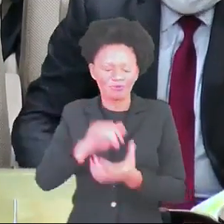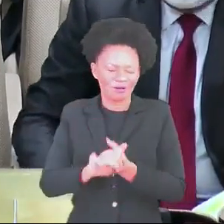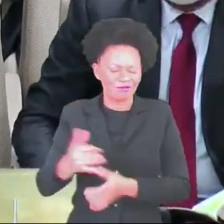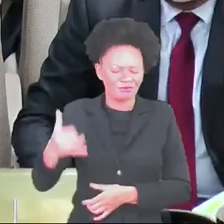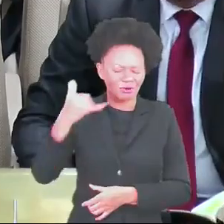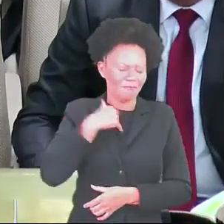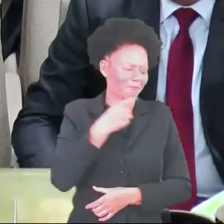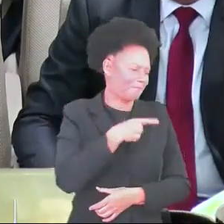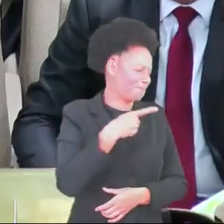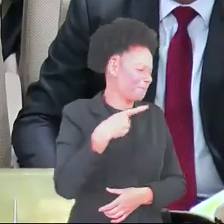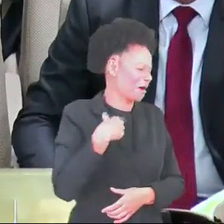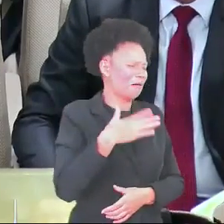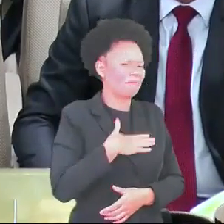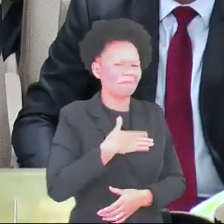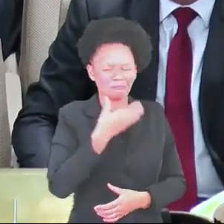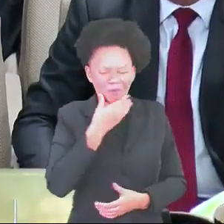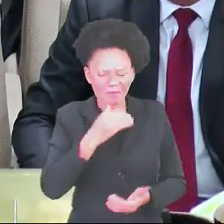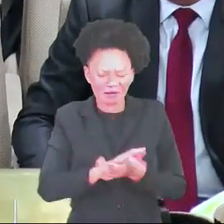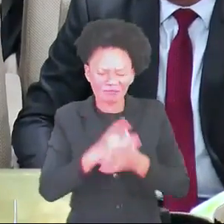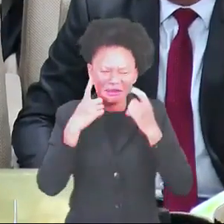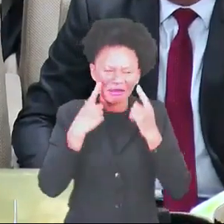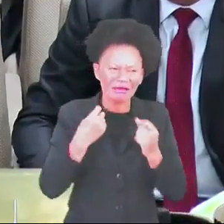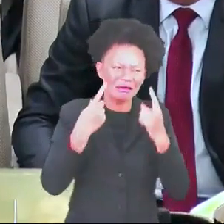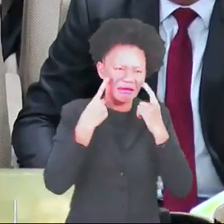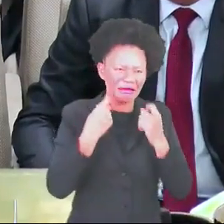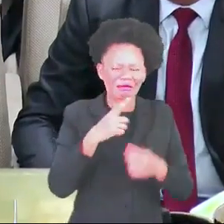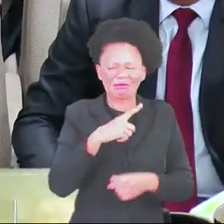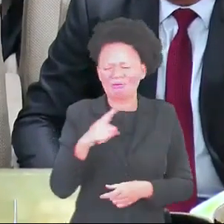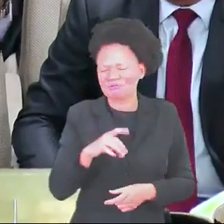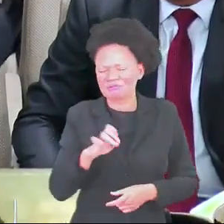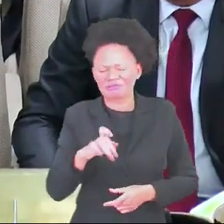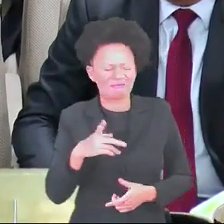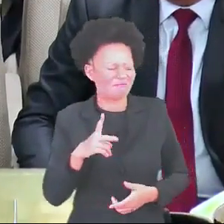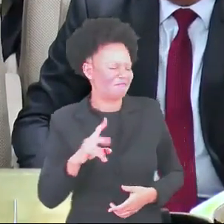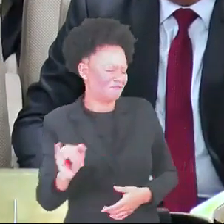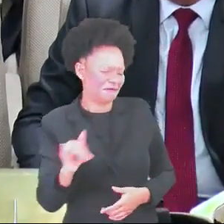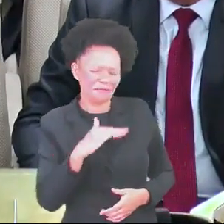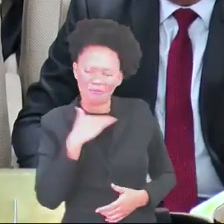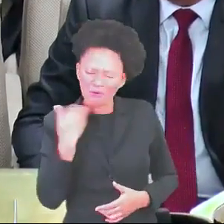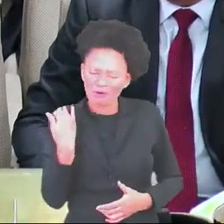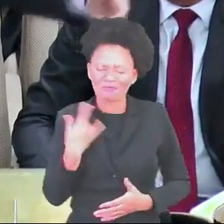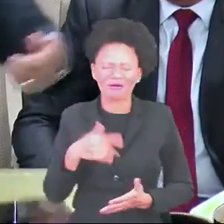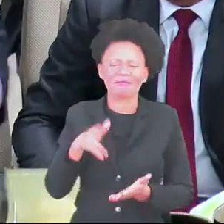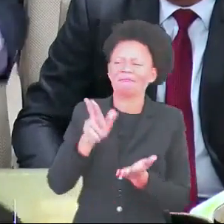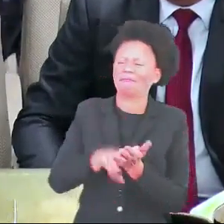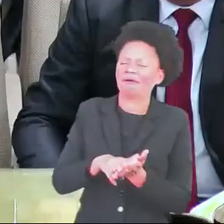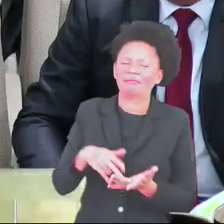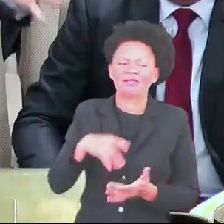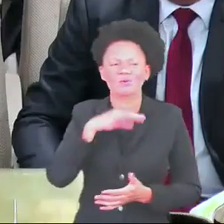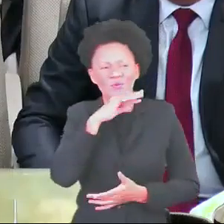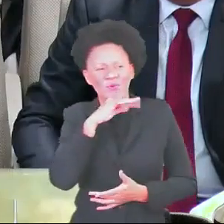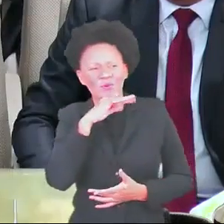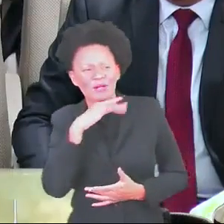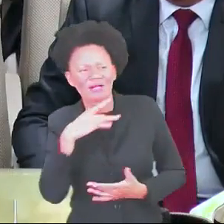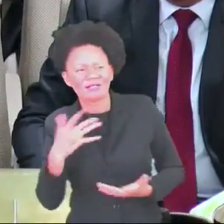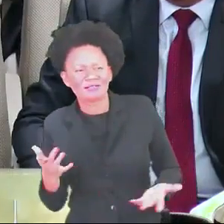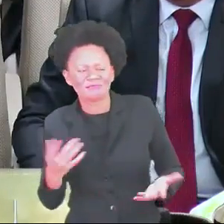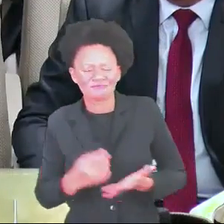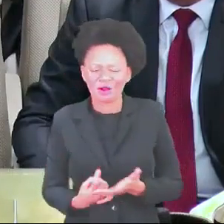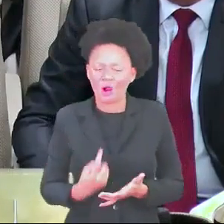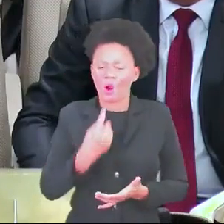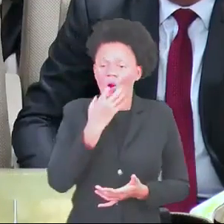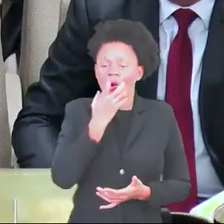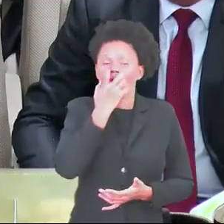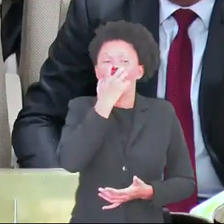pastor, meu marido lá chorando, o Zé vai ser internado, e o Zé vai morrer lá, e ele está muito ruim, e vai colocar agora, e vai entubar.